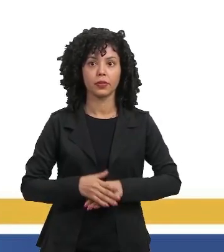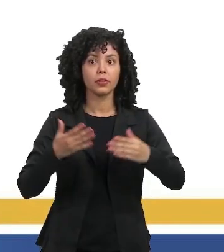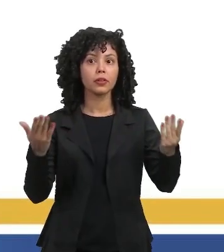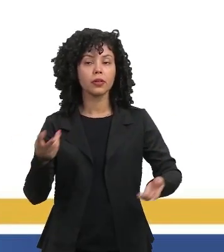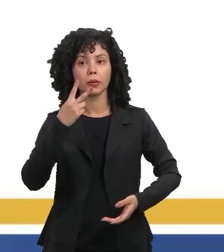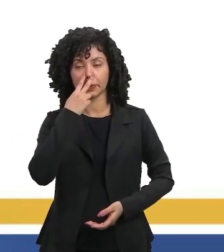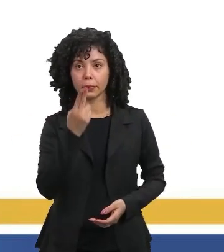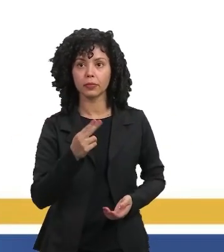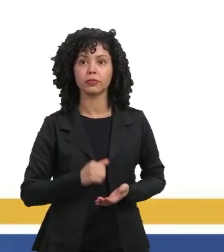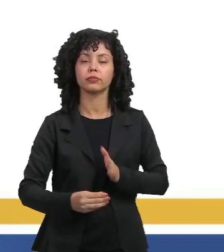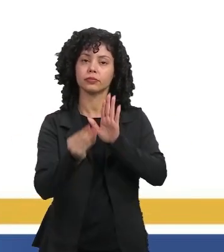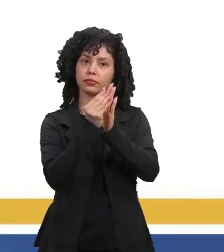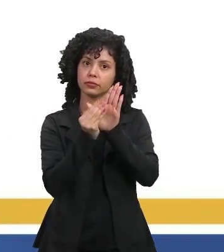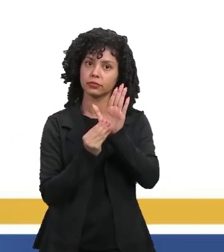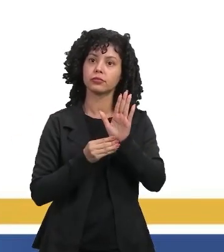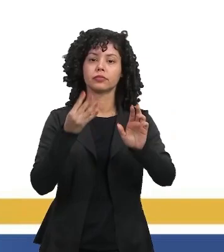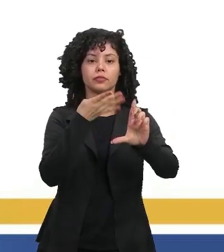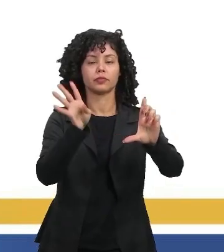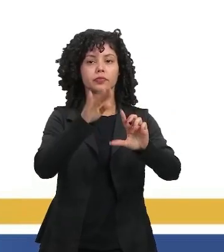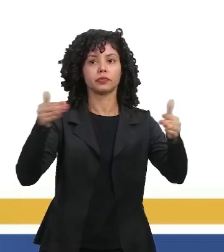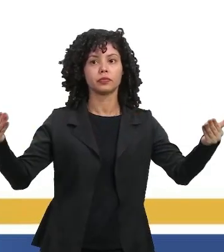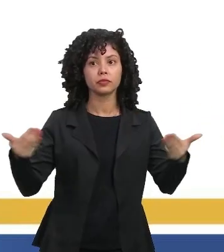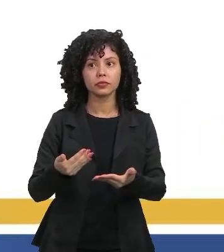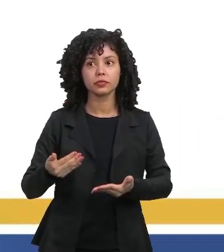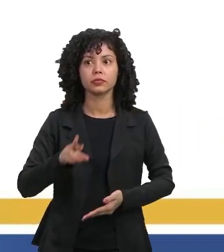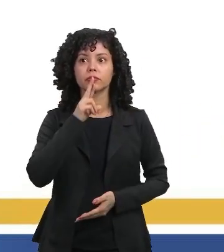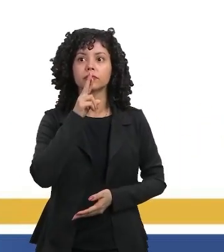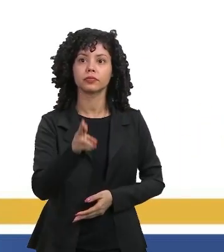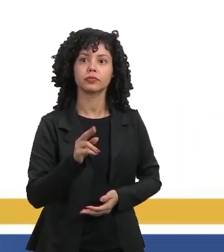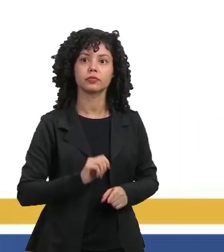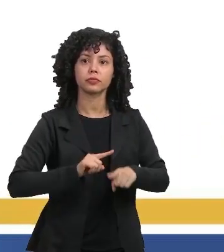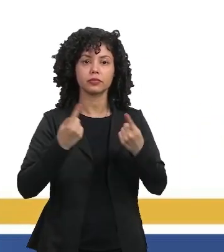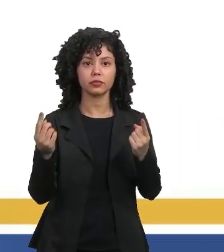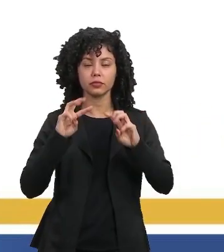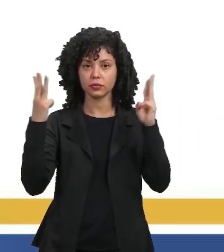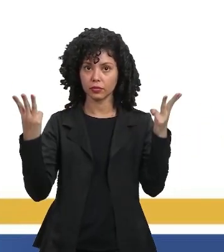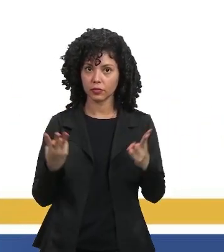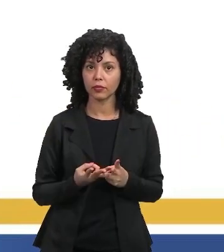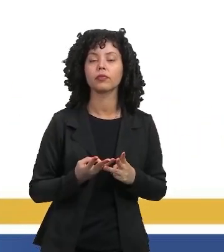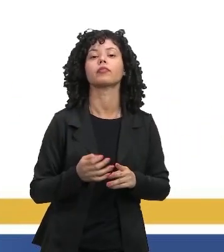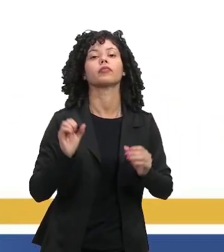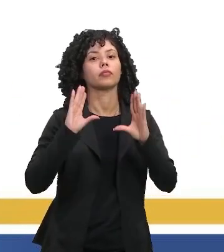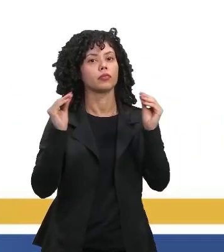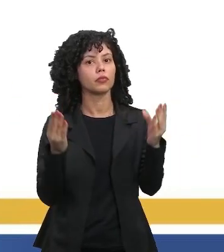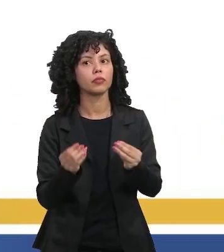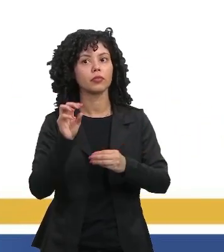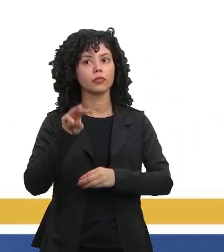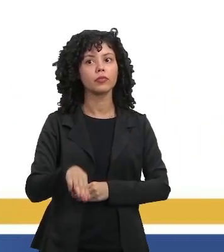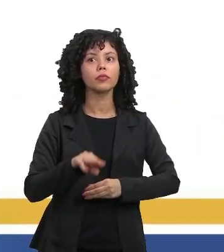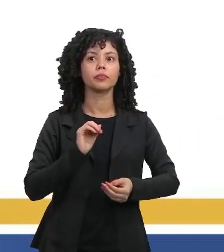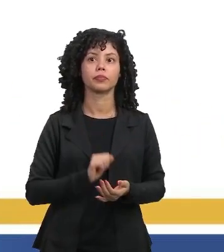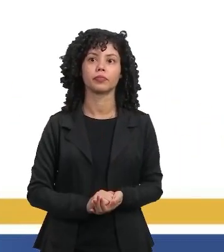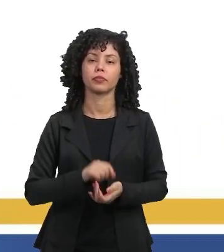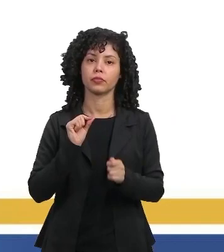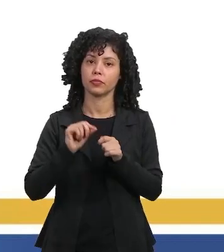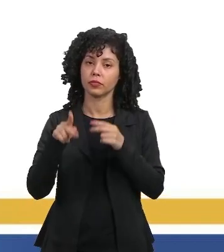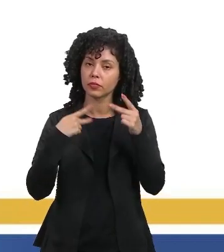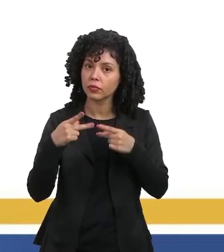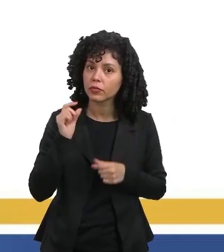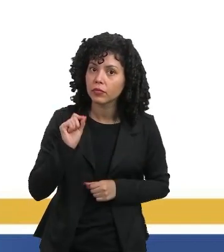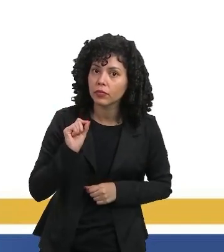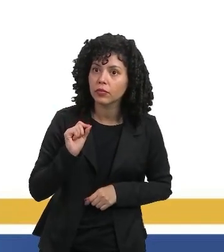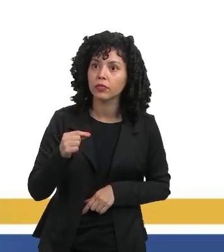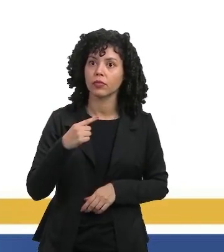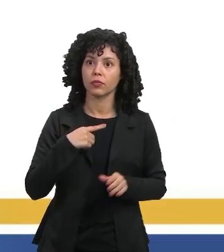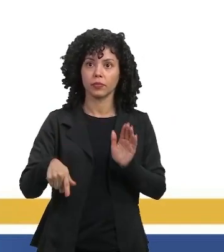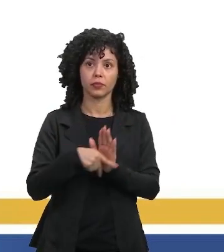Então, apresentados os dados da tabela, agora vamos calcular a massa da substância M. Está dizendo aqui o exercício que ela é